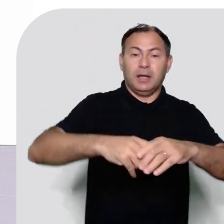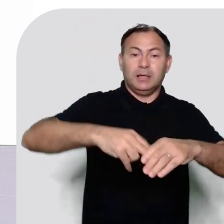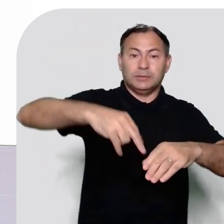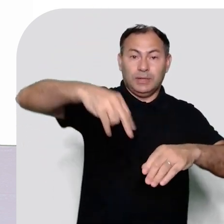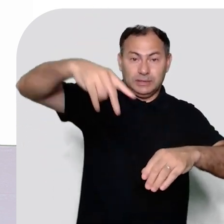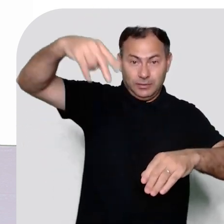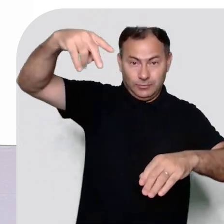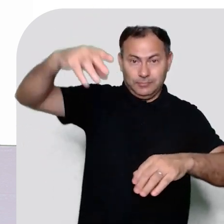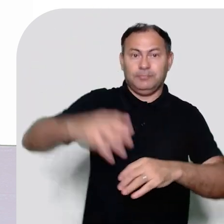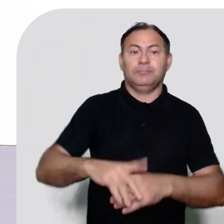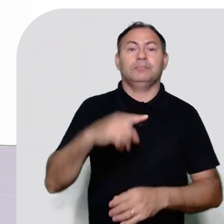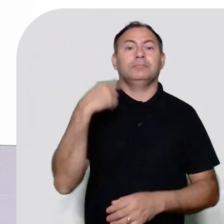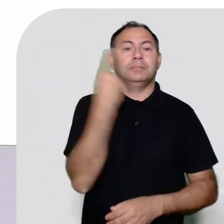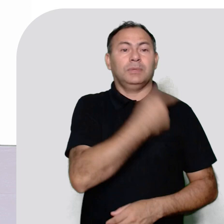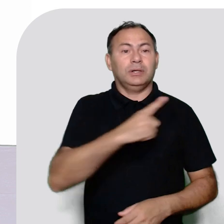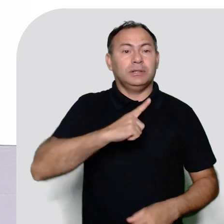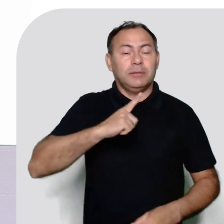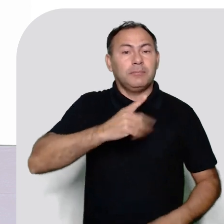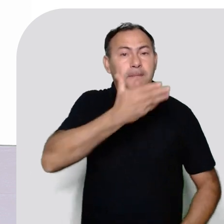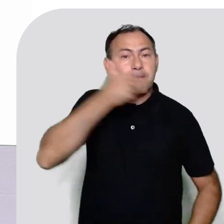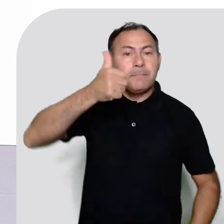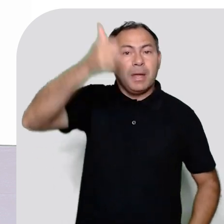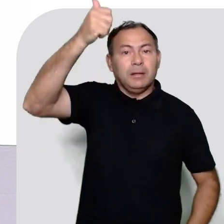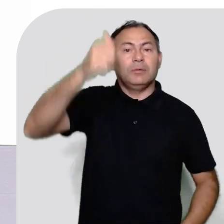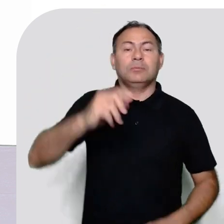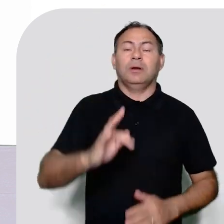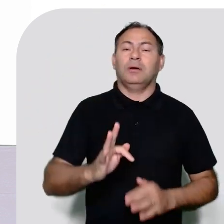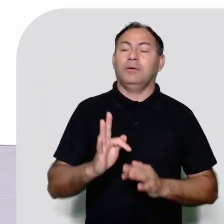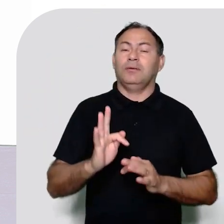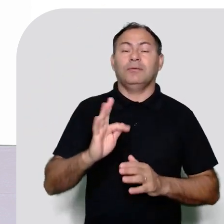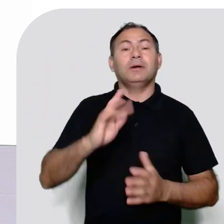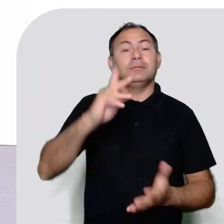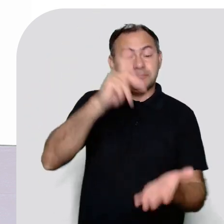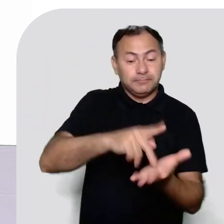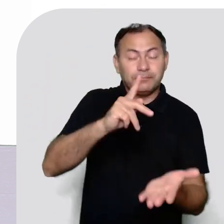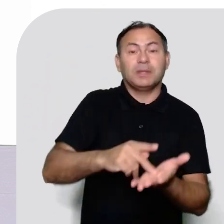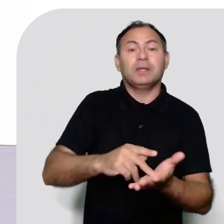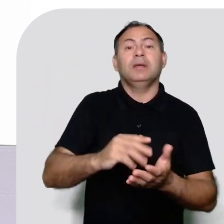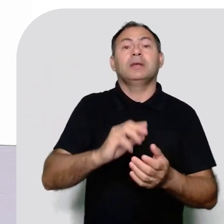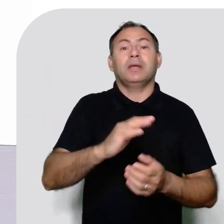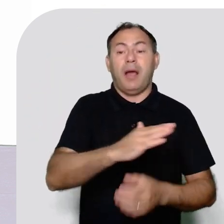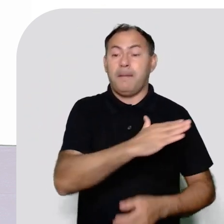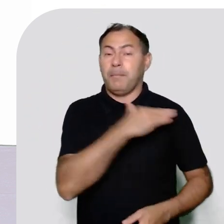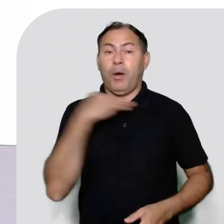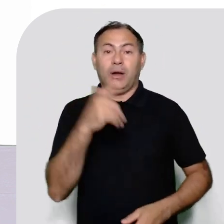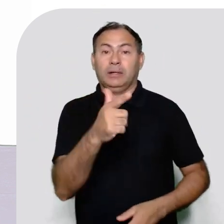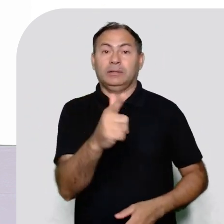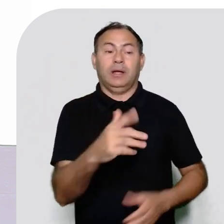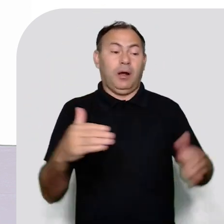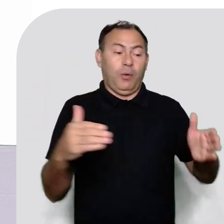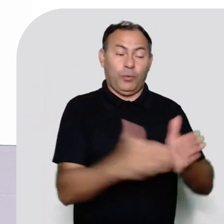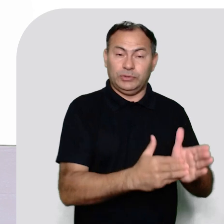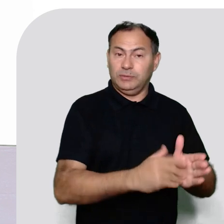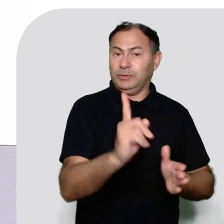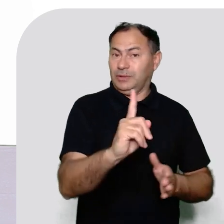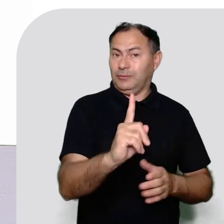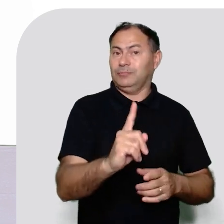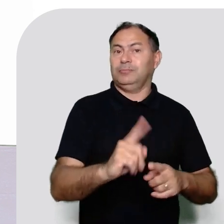ressurreição. Nós temos de melhor o fato de que a morte não tem a última